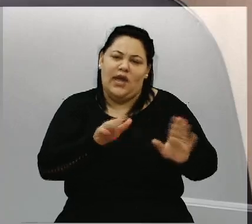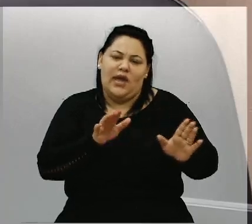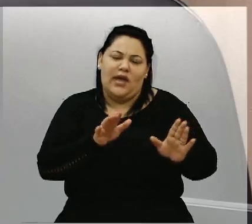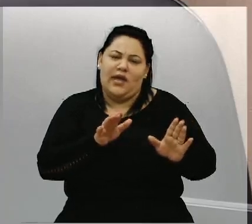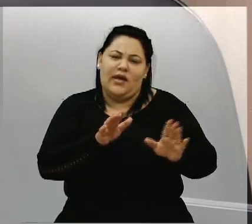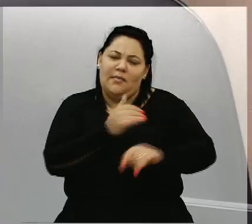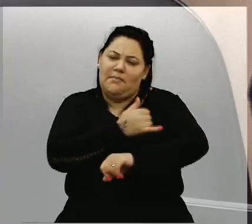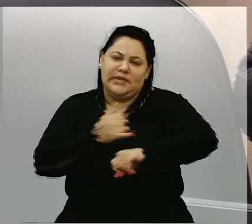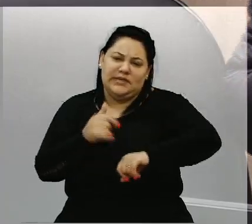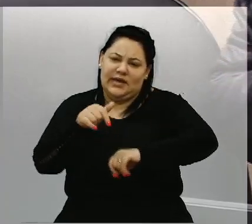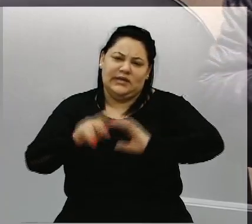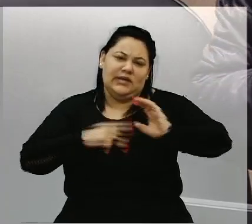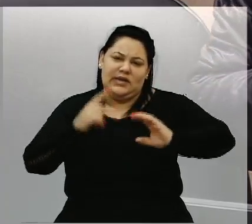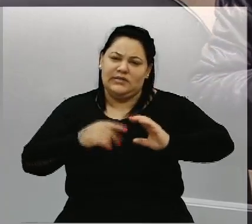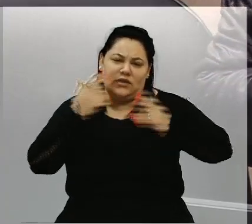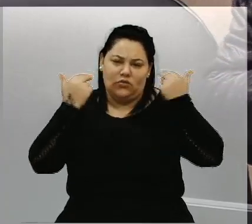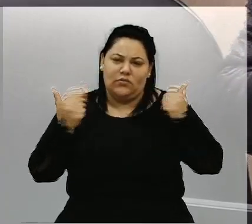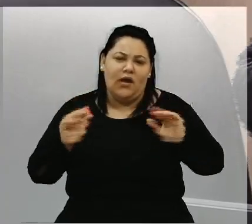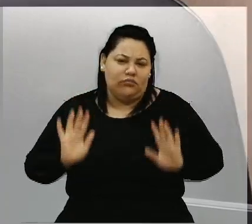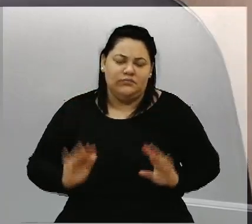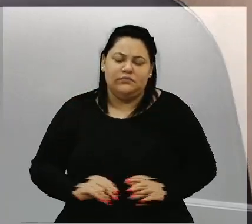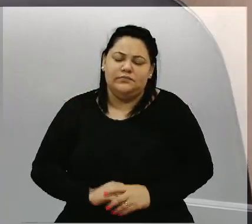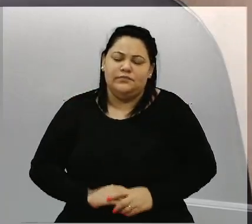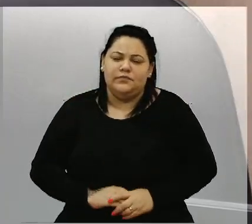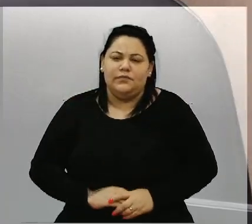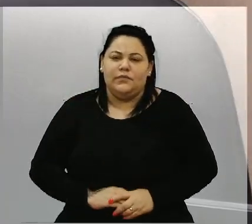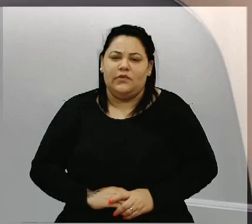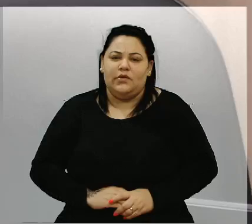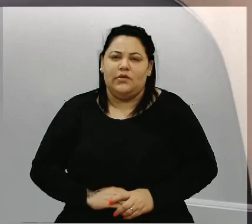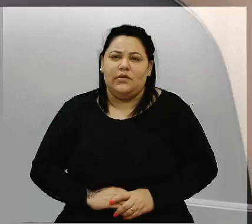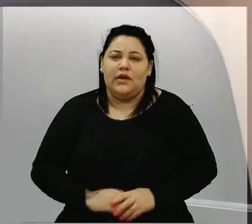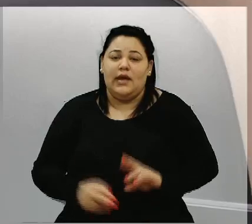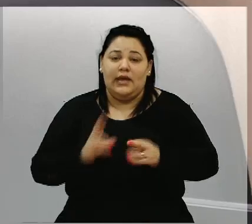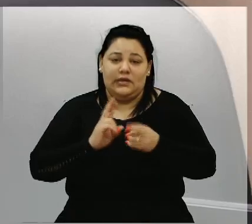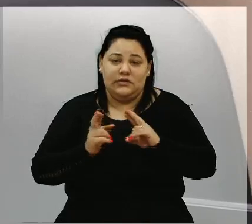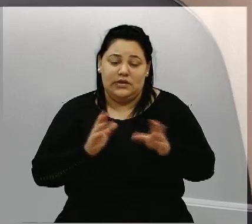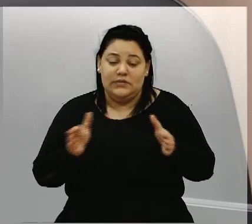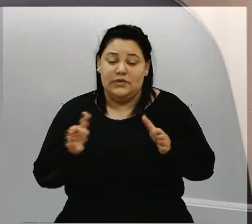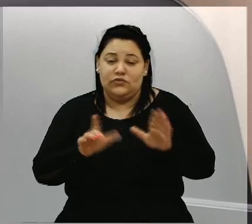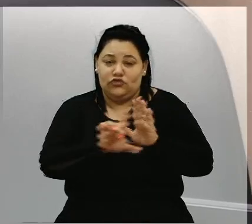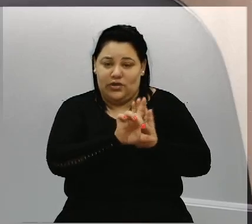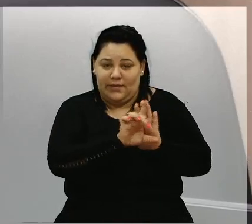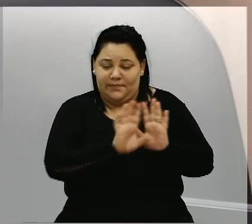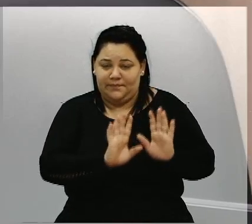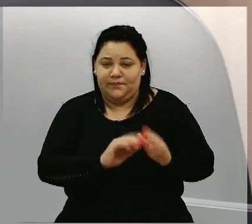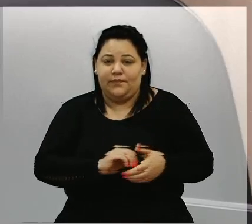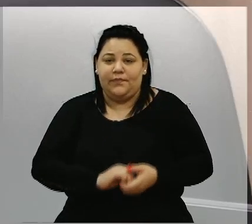não tem o que fazer. Com relação a essa legislação,